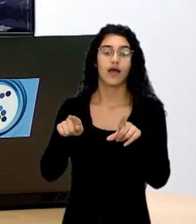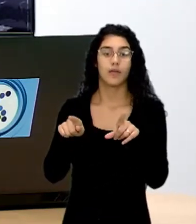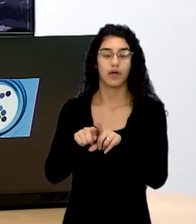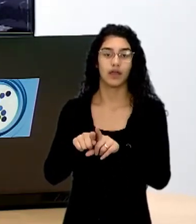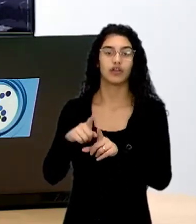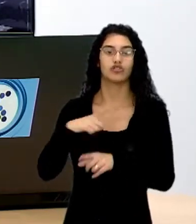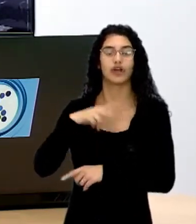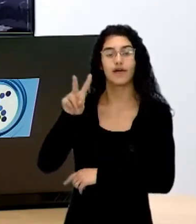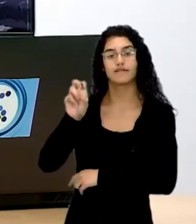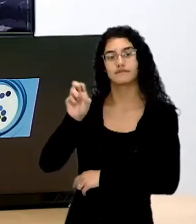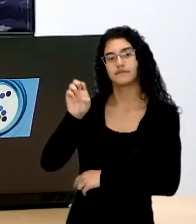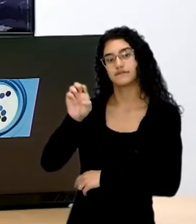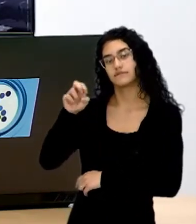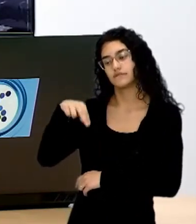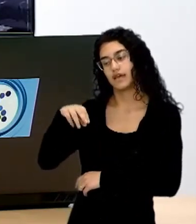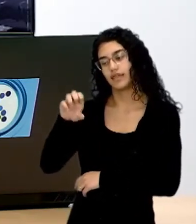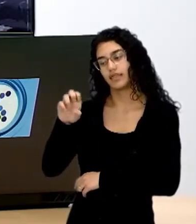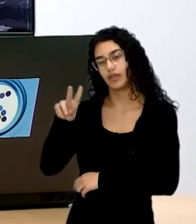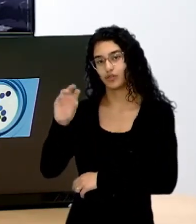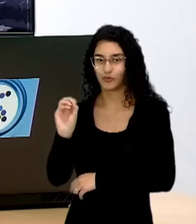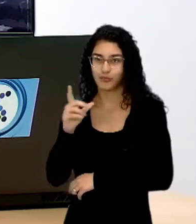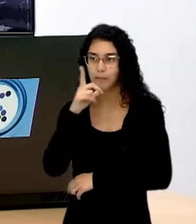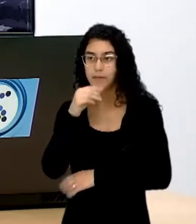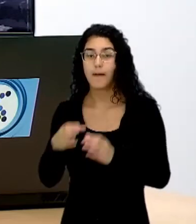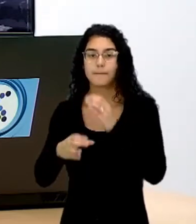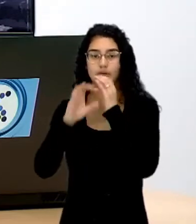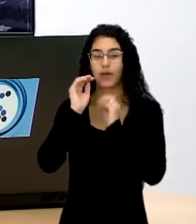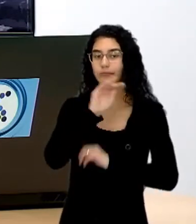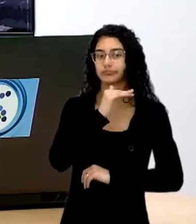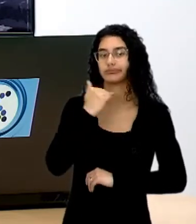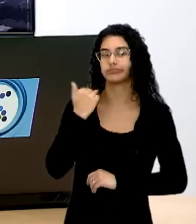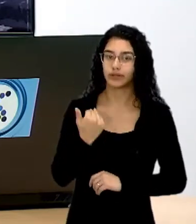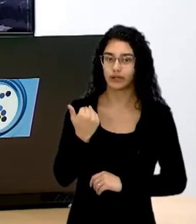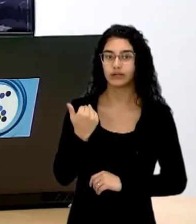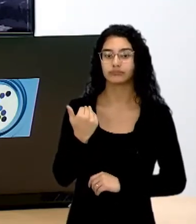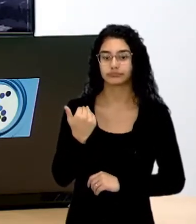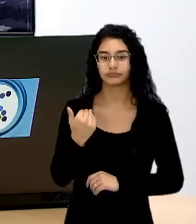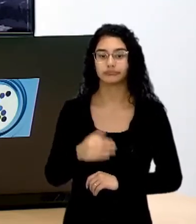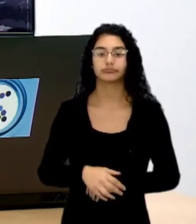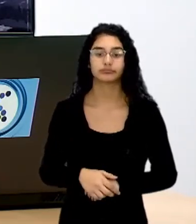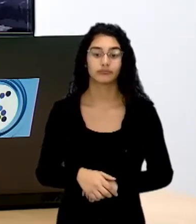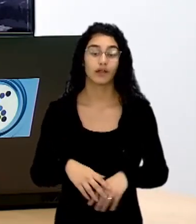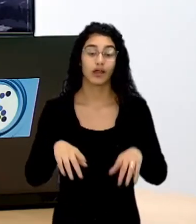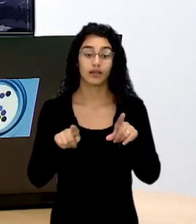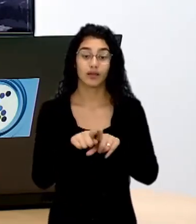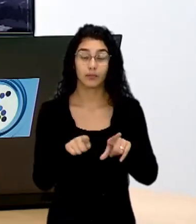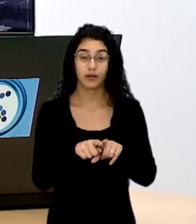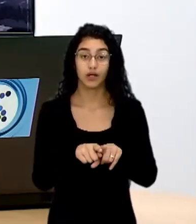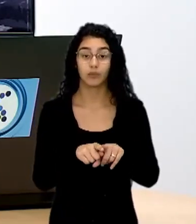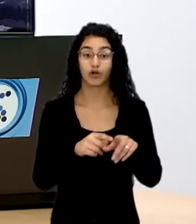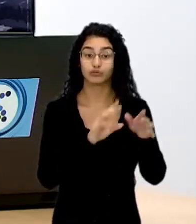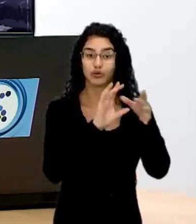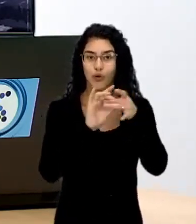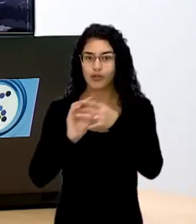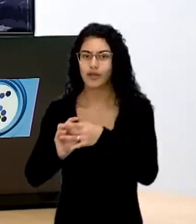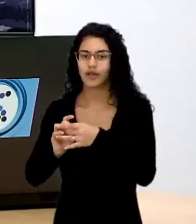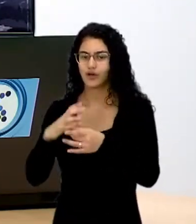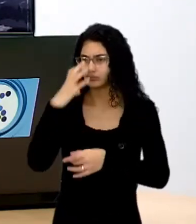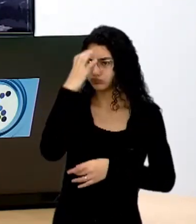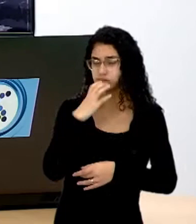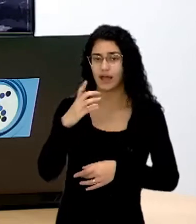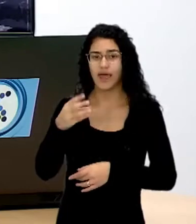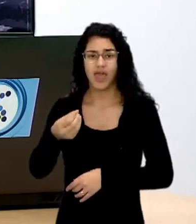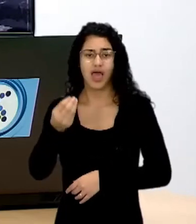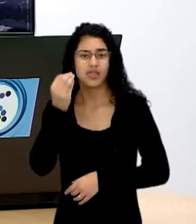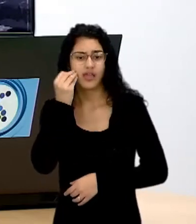sua sede e, infelizmente, elas acabavam envenenadas. Além disso, devido a esse contexto de revolta e uma